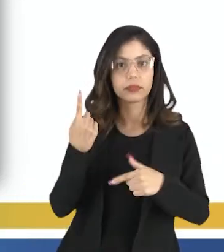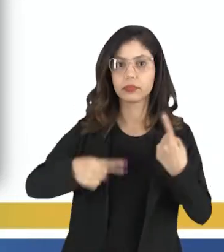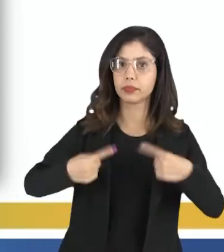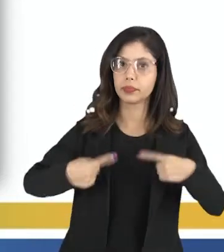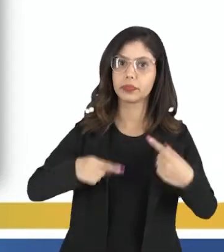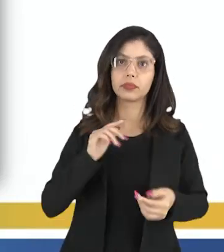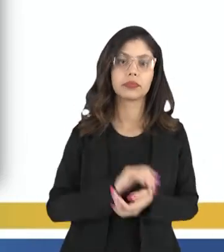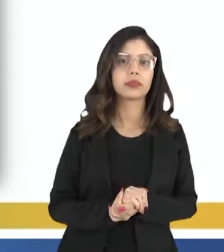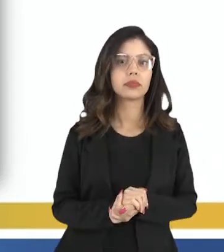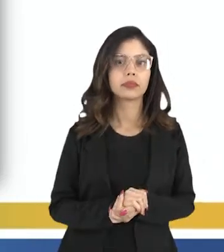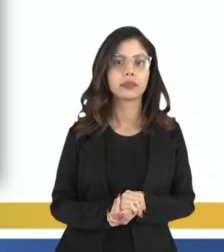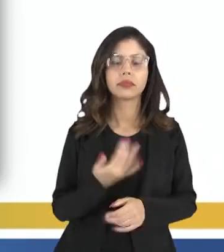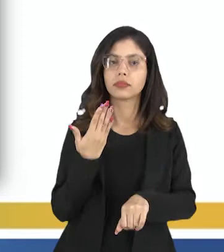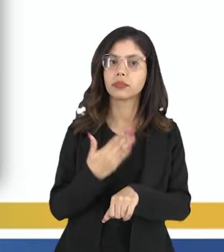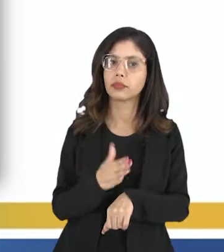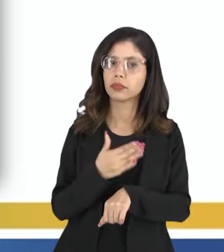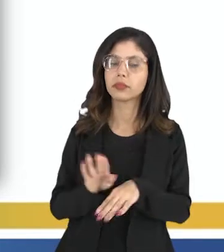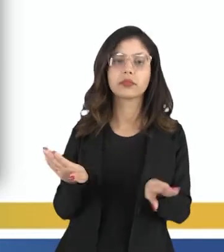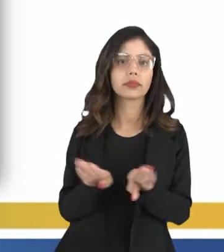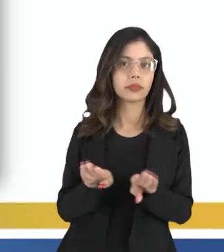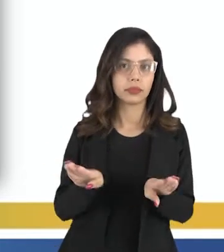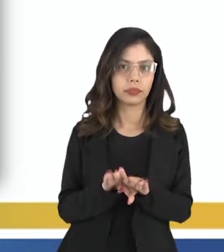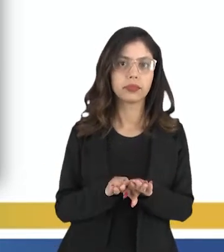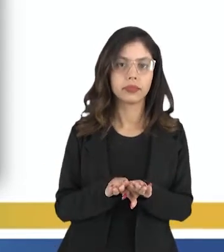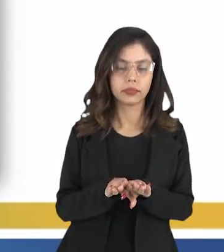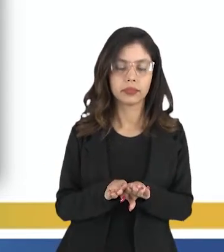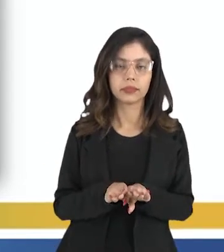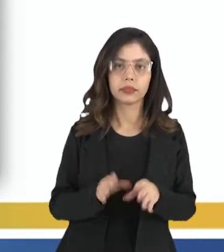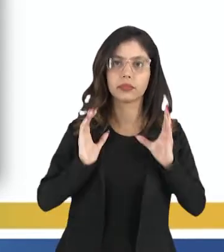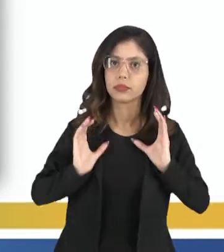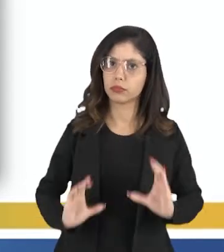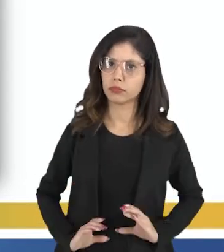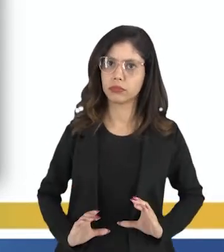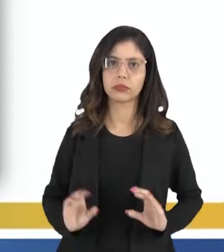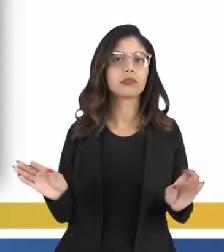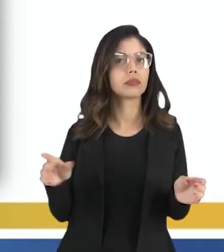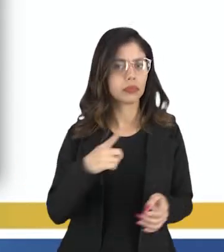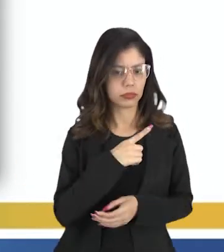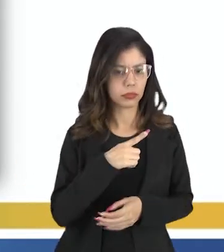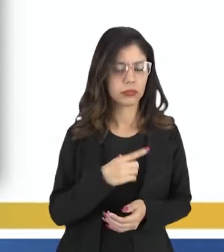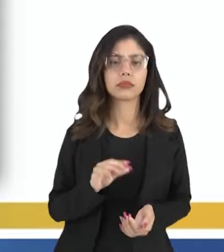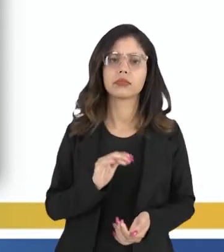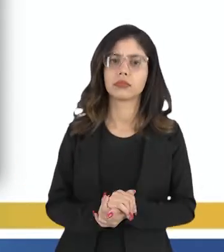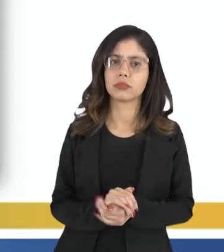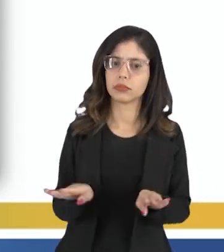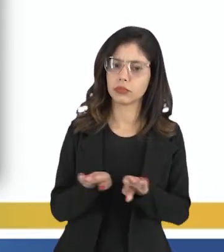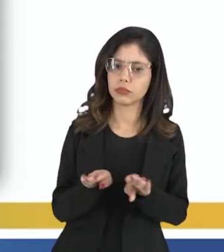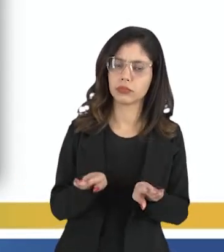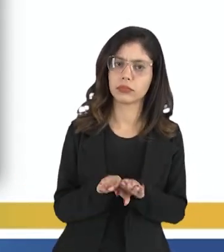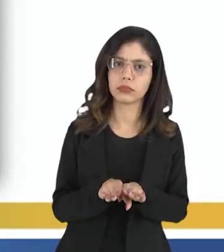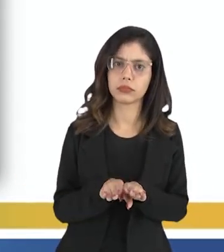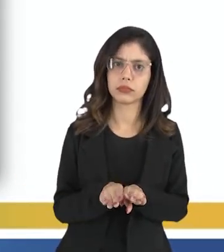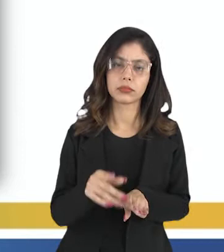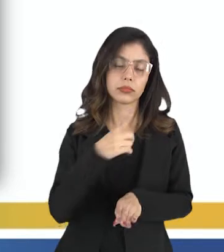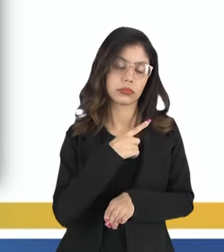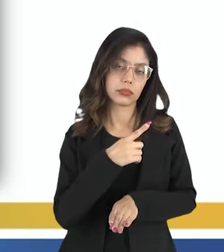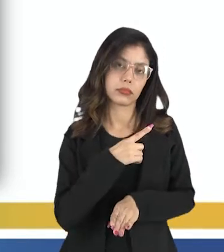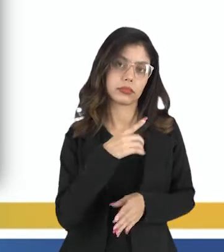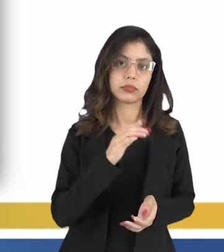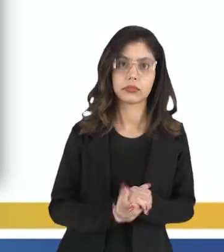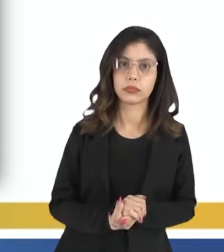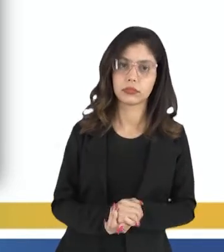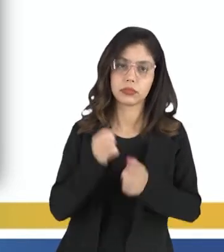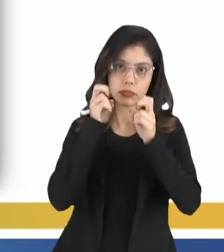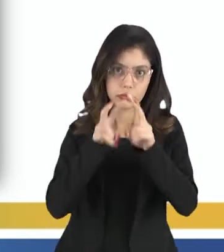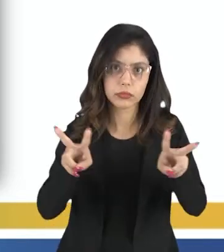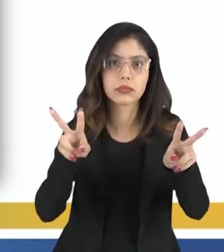política e o exercício também da sua cidadania que causa bastante repercussão. Tendo em vista que um